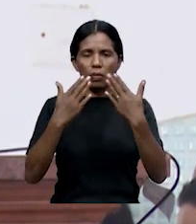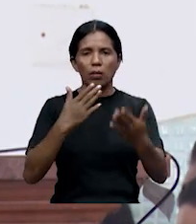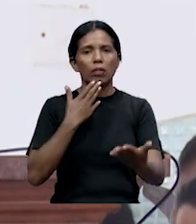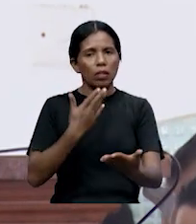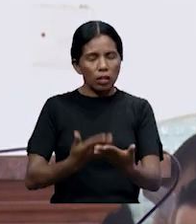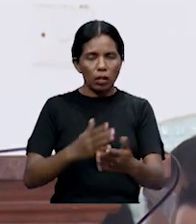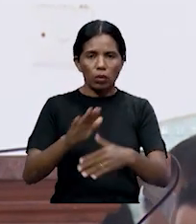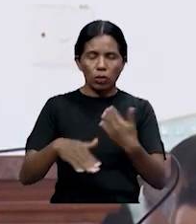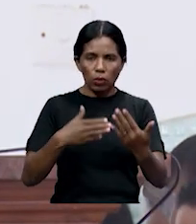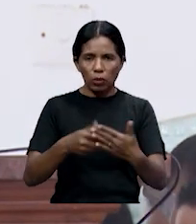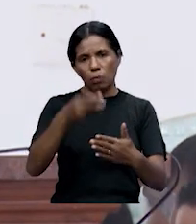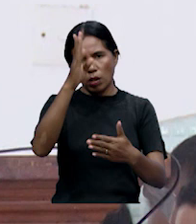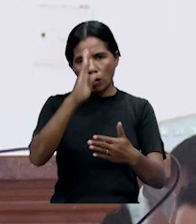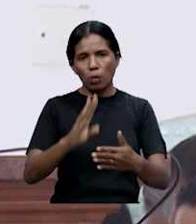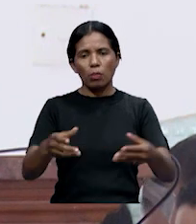Maroma, Karaiba Ita,